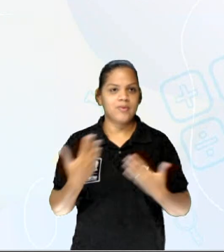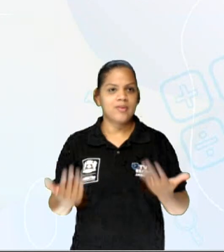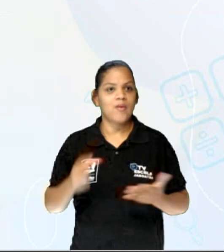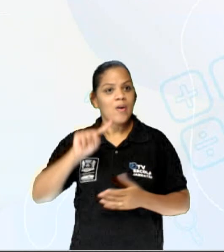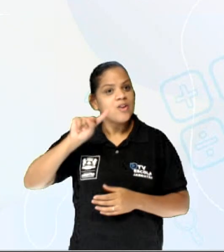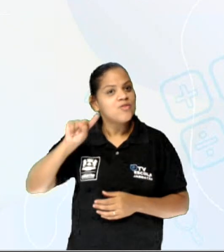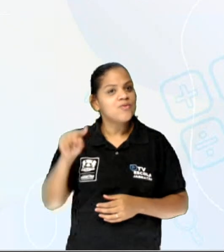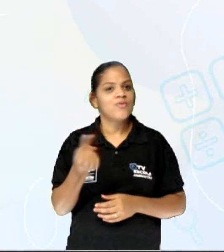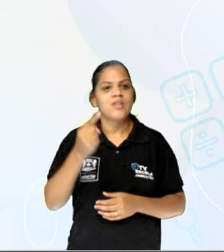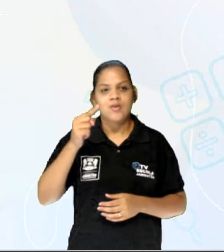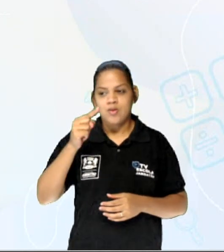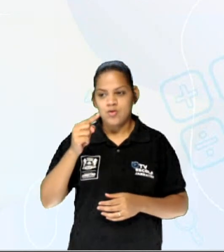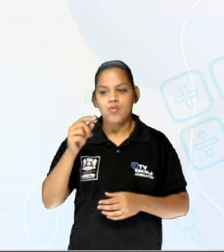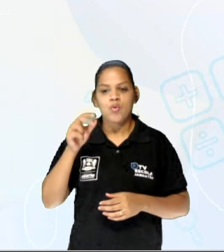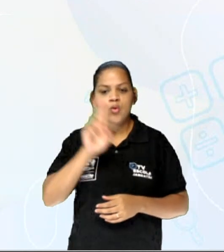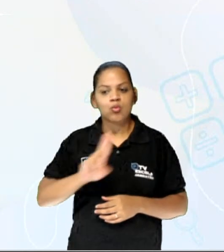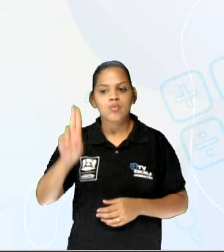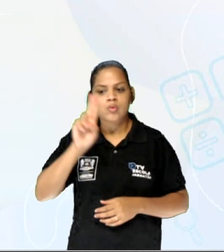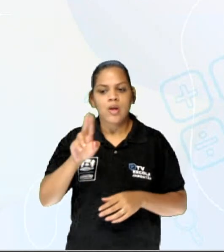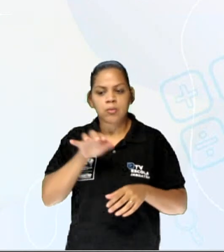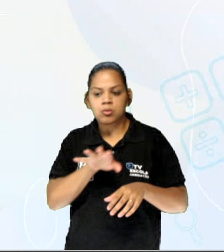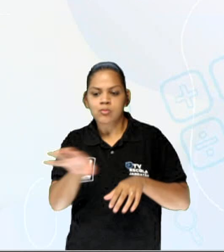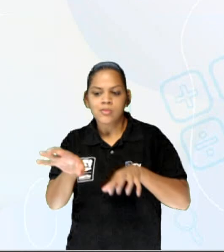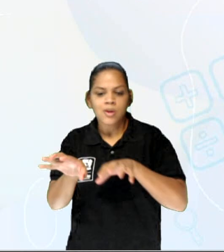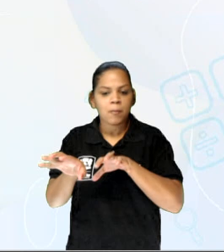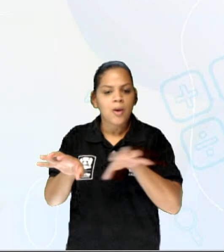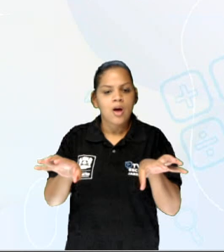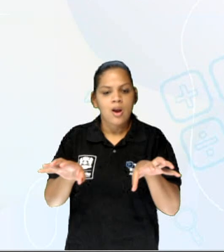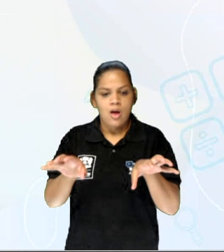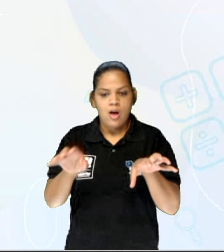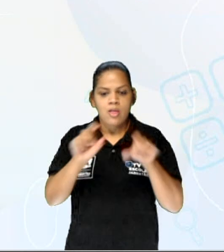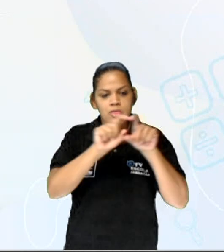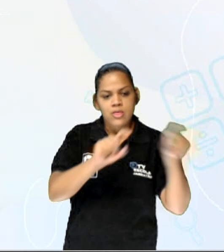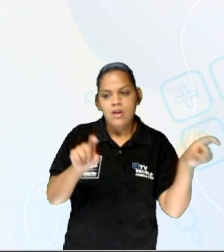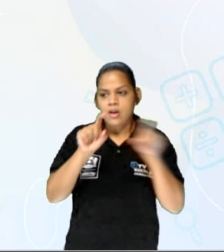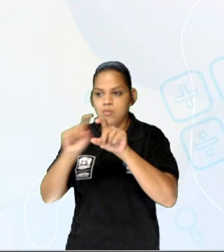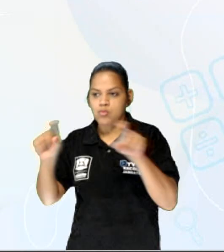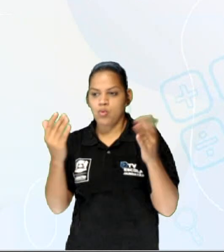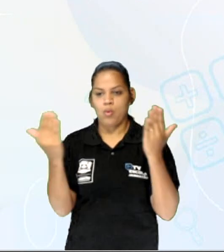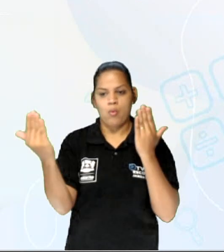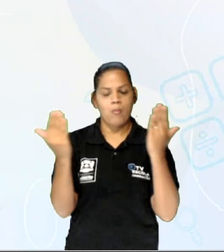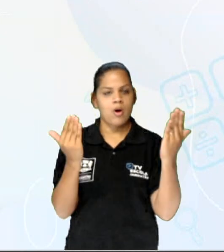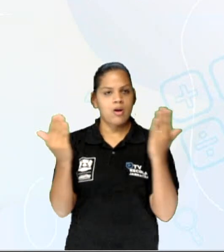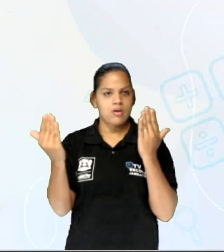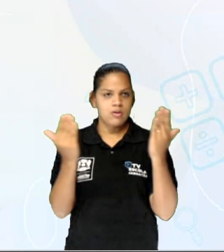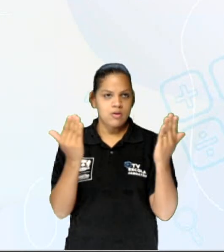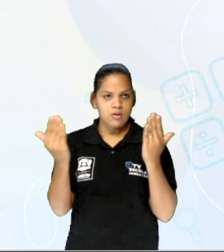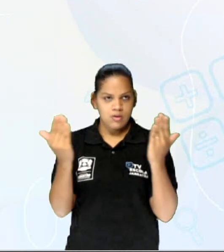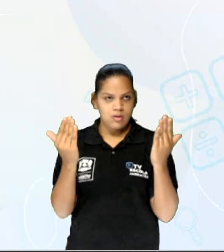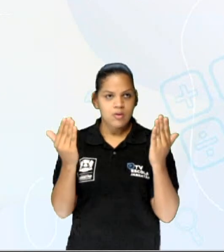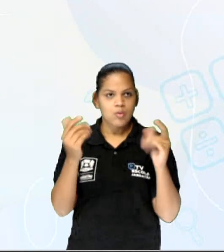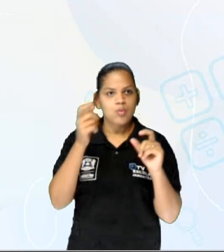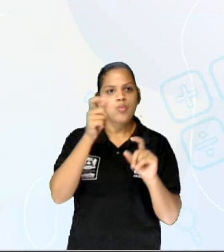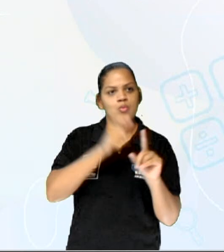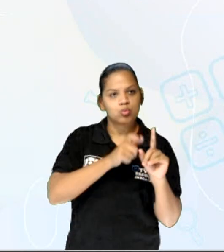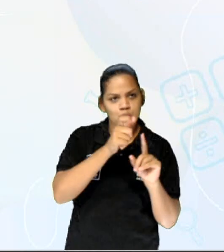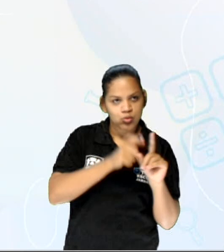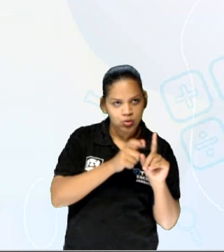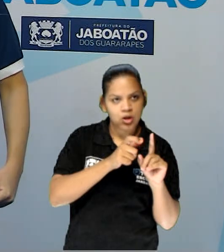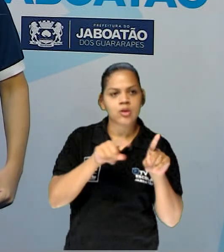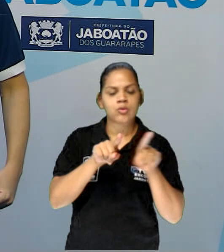para separar termos que indicam comparações. O sujeito e o predicado.